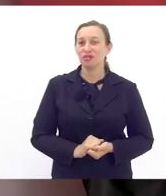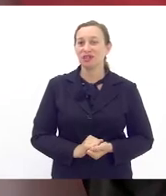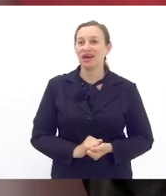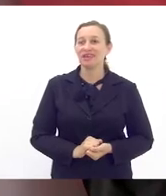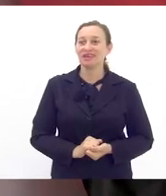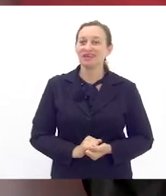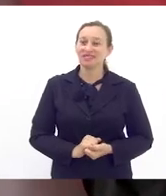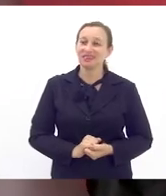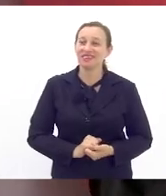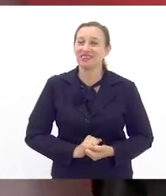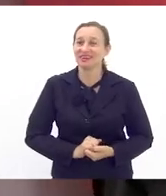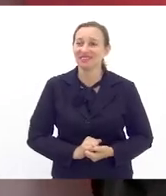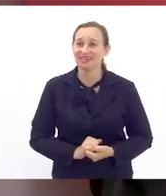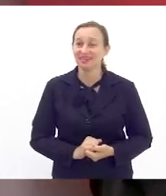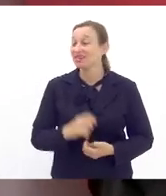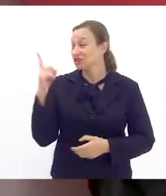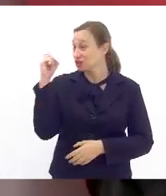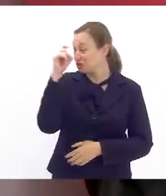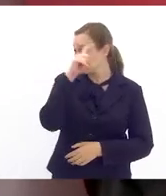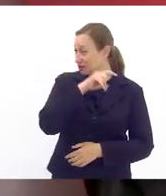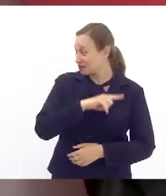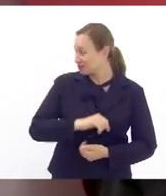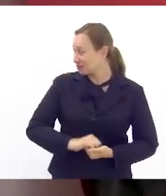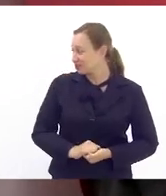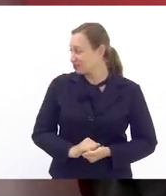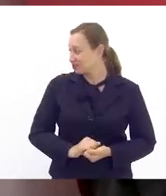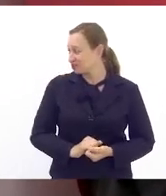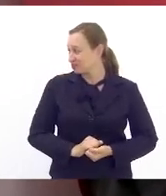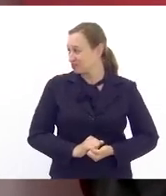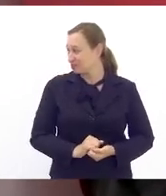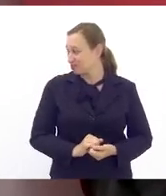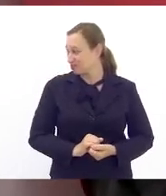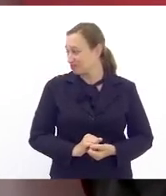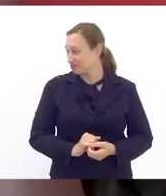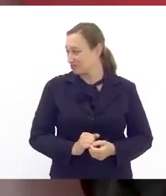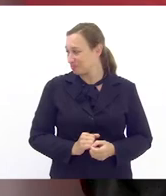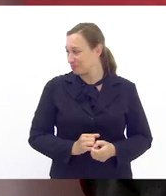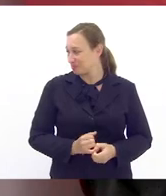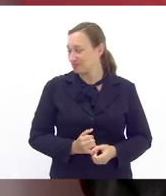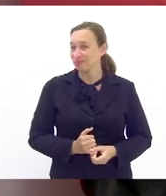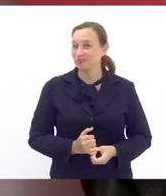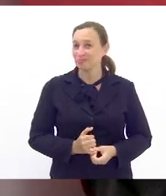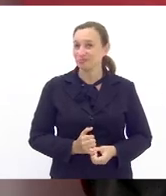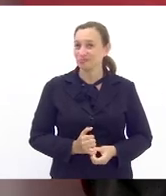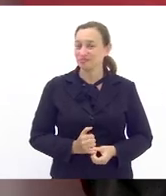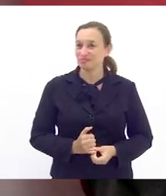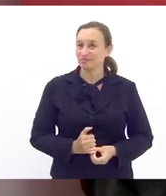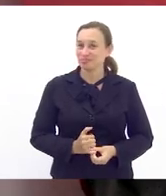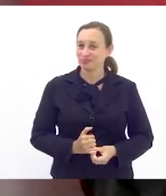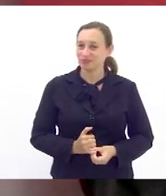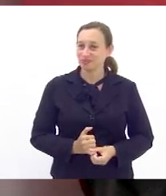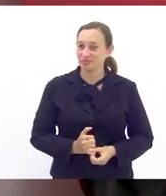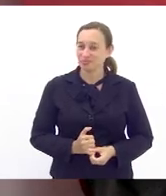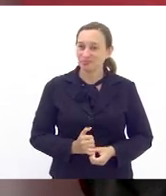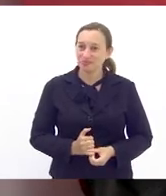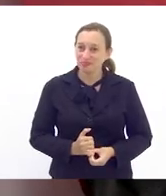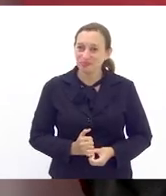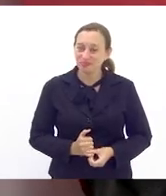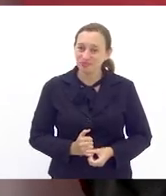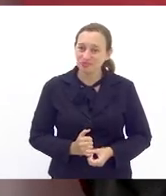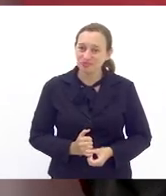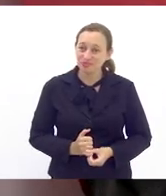muito defeituoso e que viemos aqui diariamente